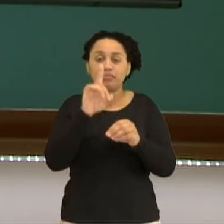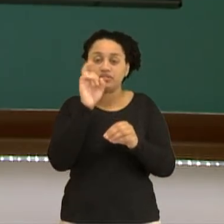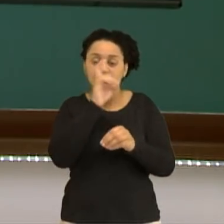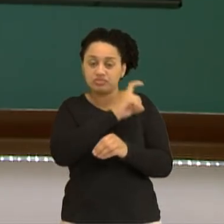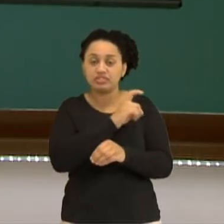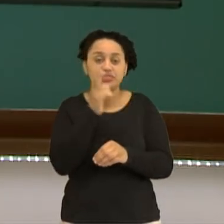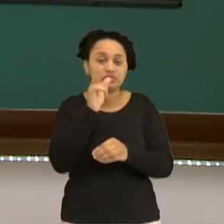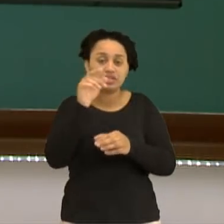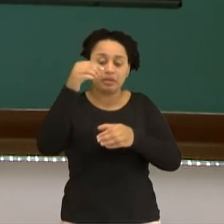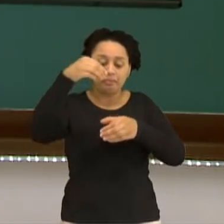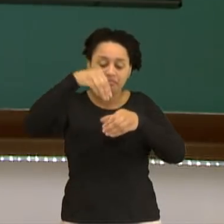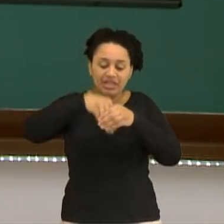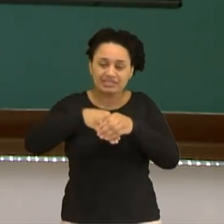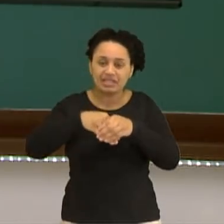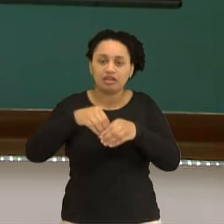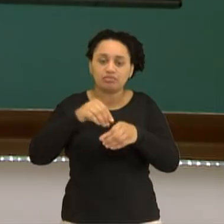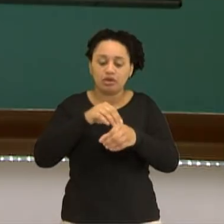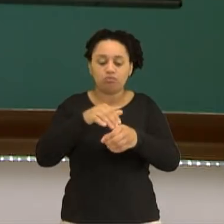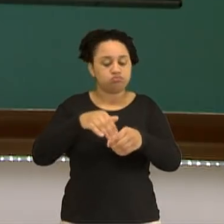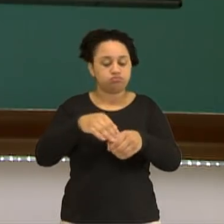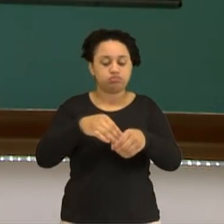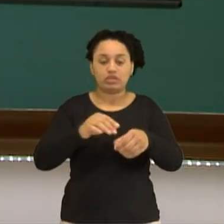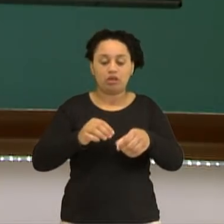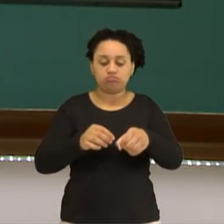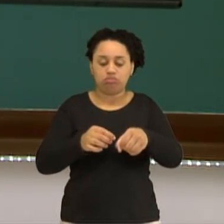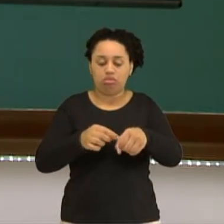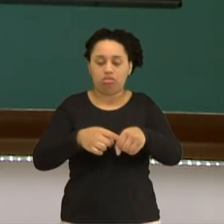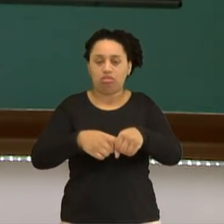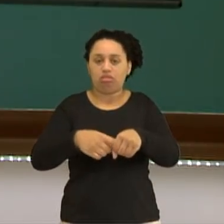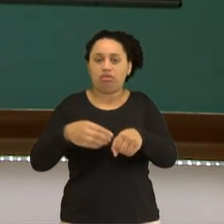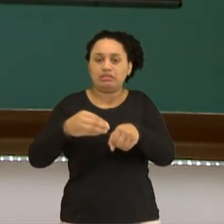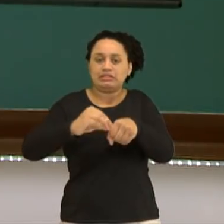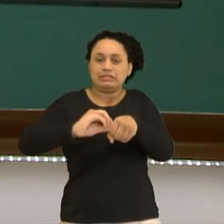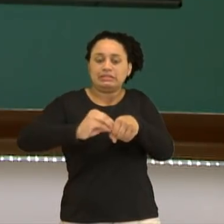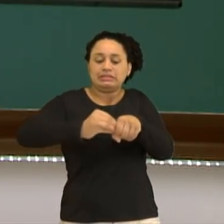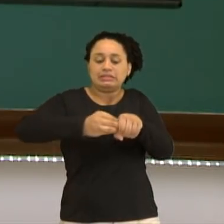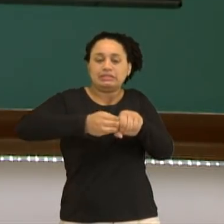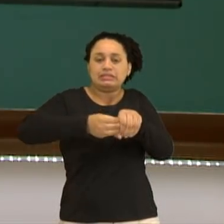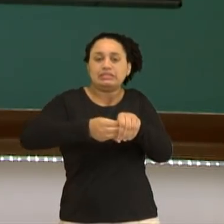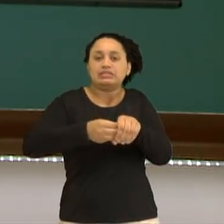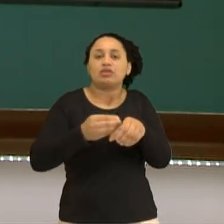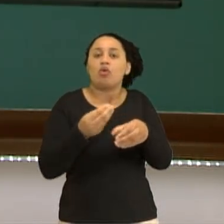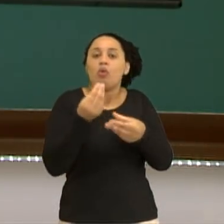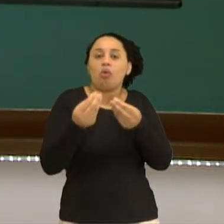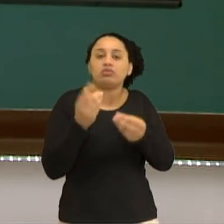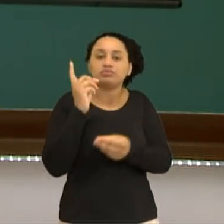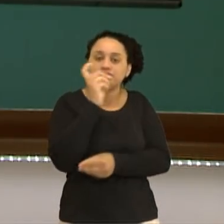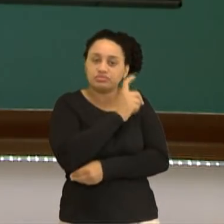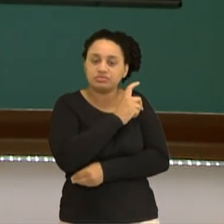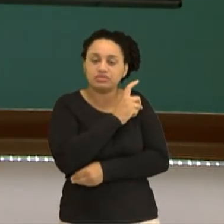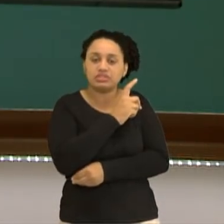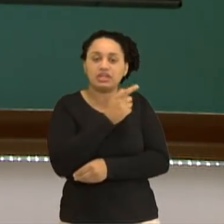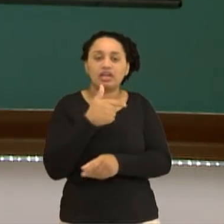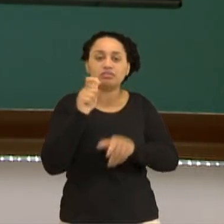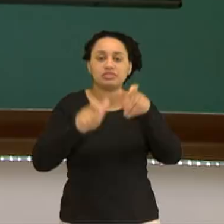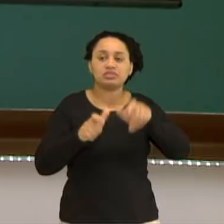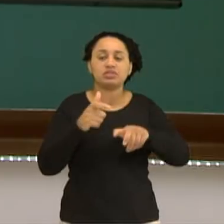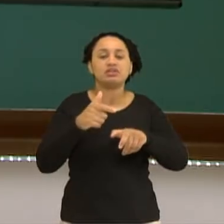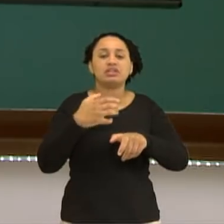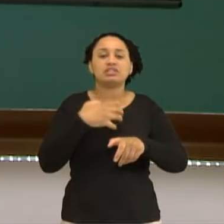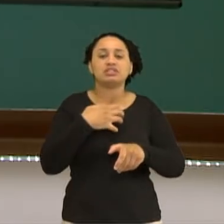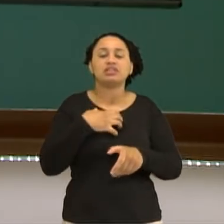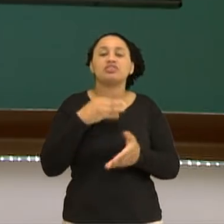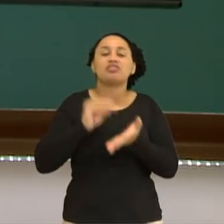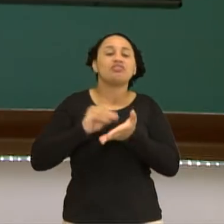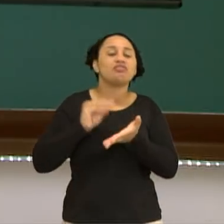alvéolos. E a pessoa então sente aquela sensação de apneia, né? De dispneia, desculpa, aquela